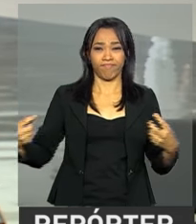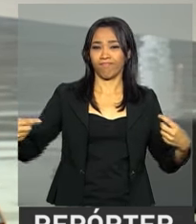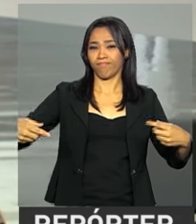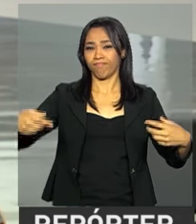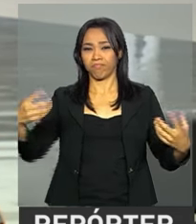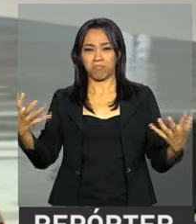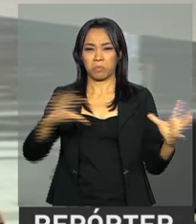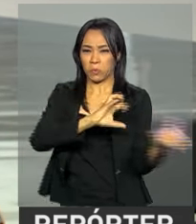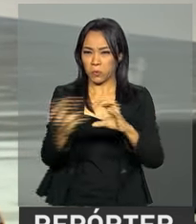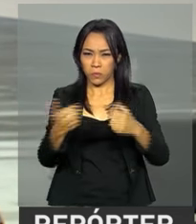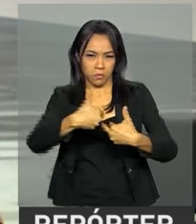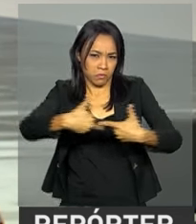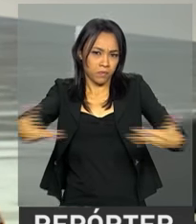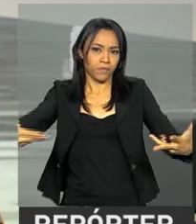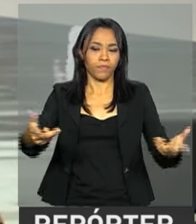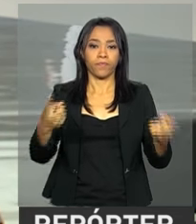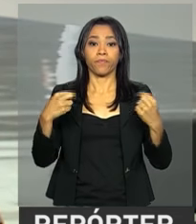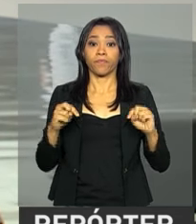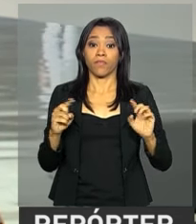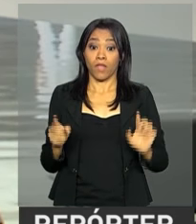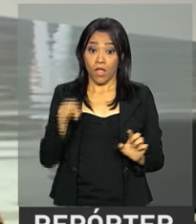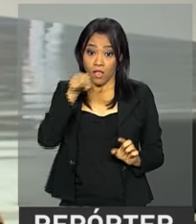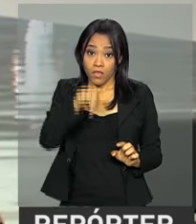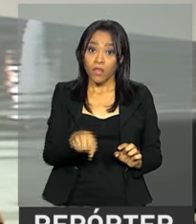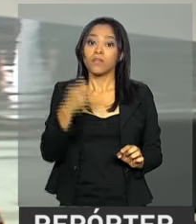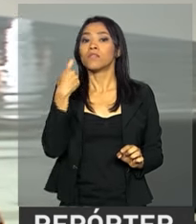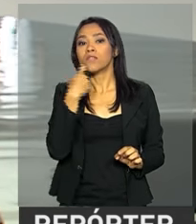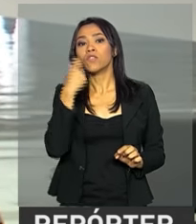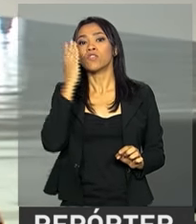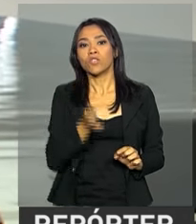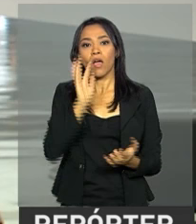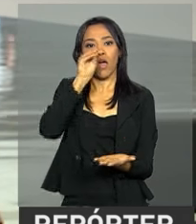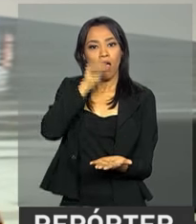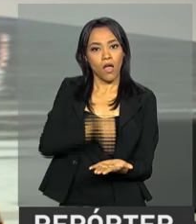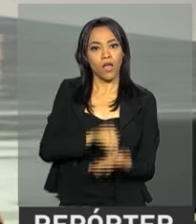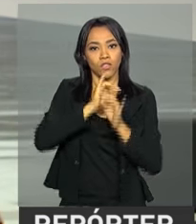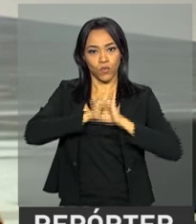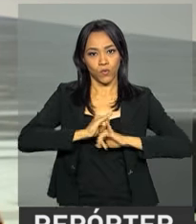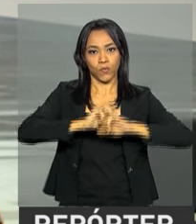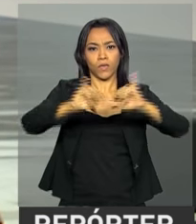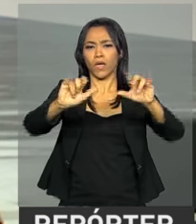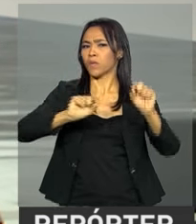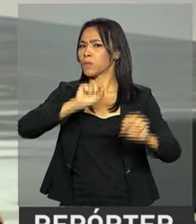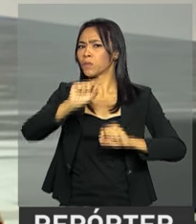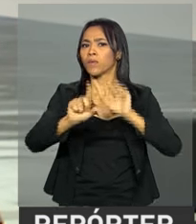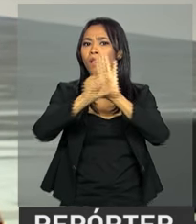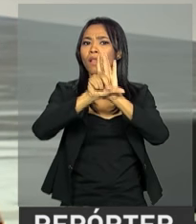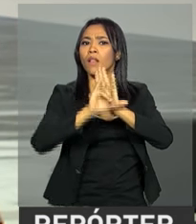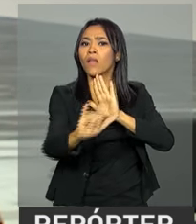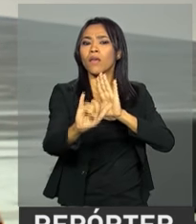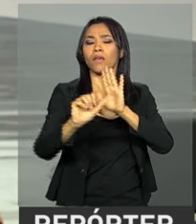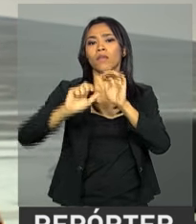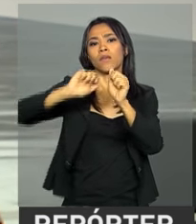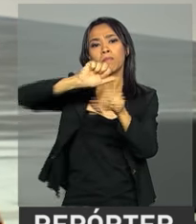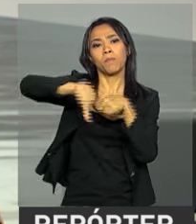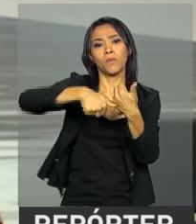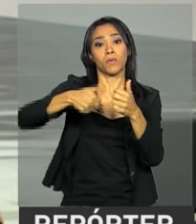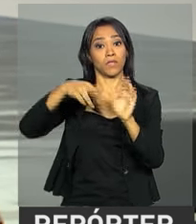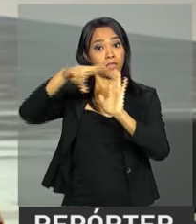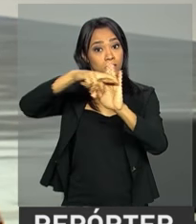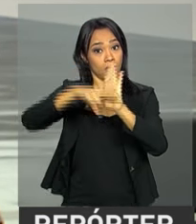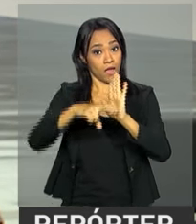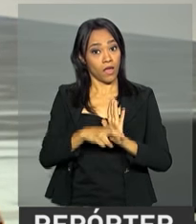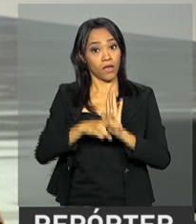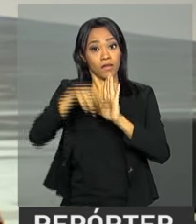conflitos bom nessa sexta-feira foi publicada no Diário Oficial da União a lei que altera regras no setor